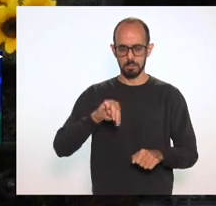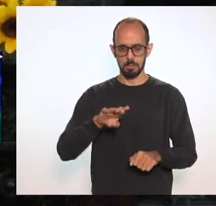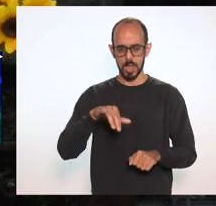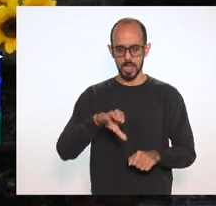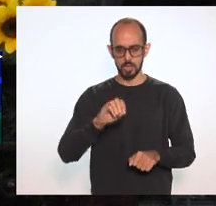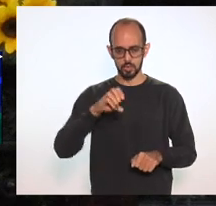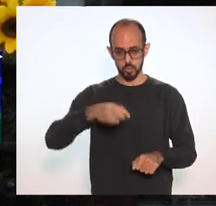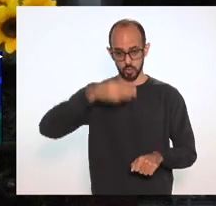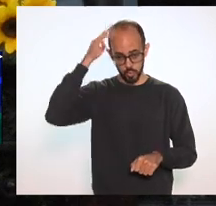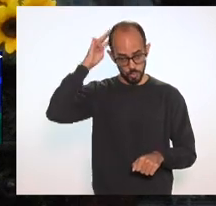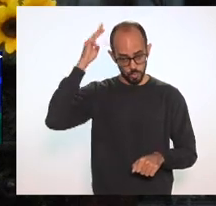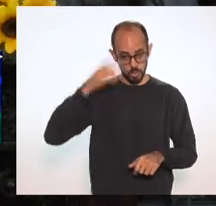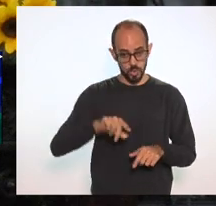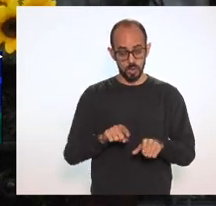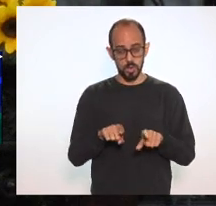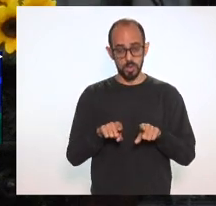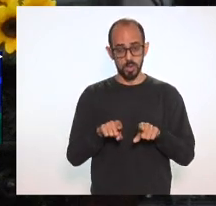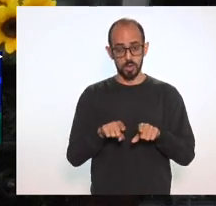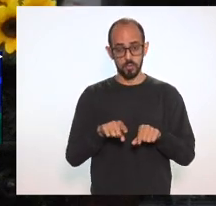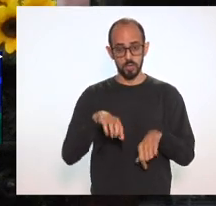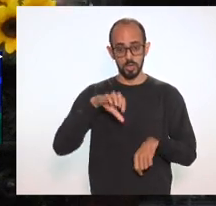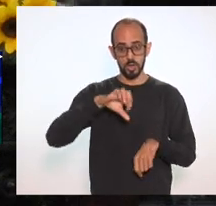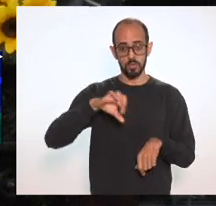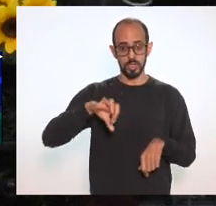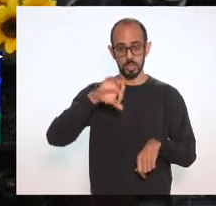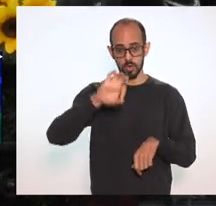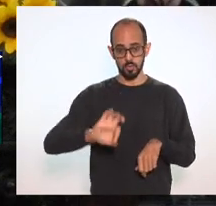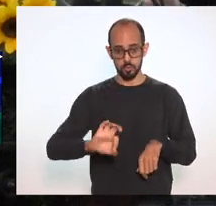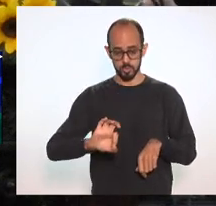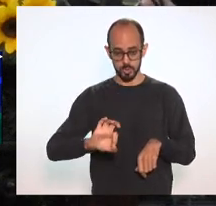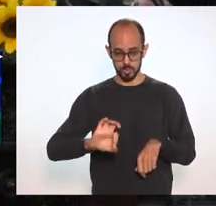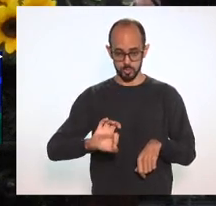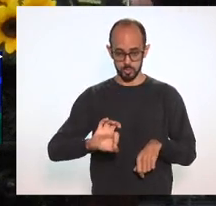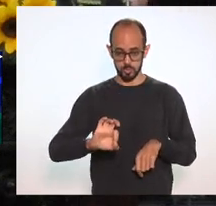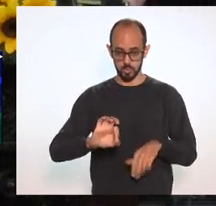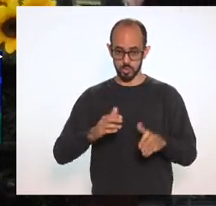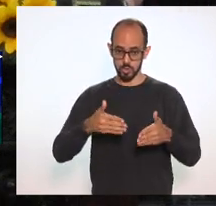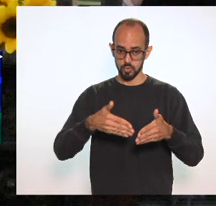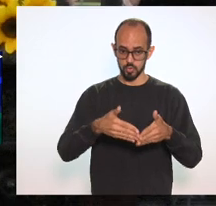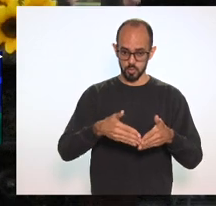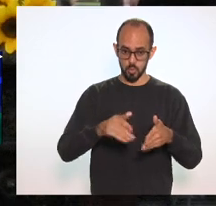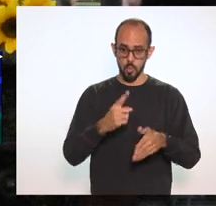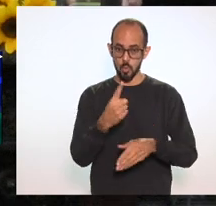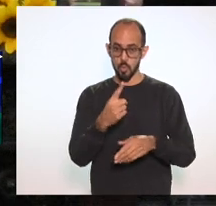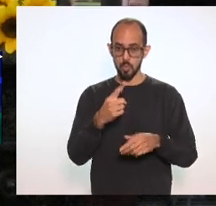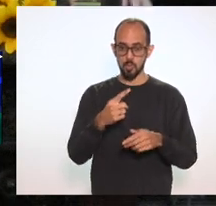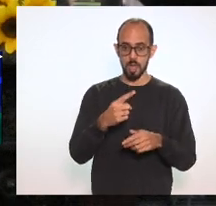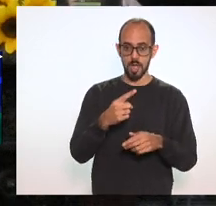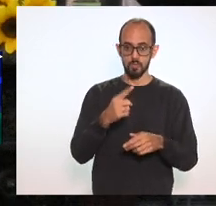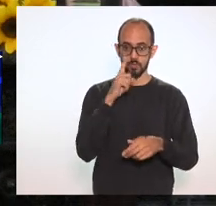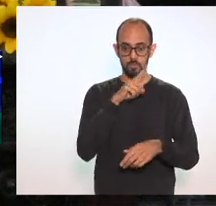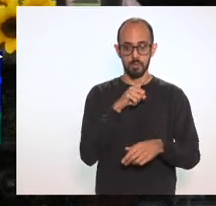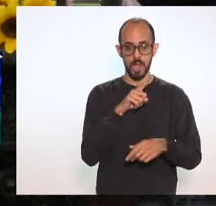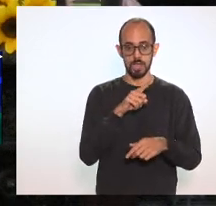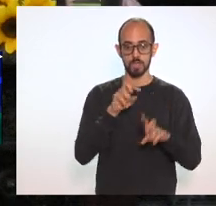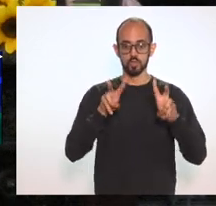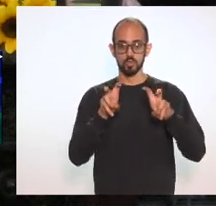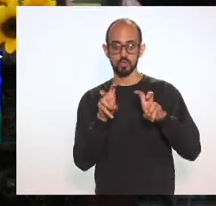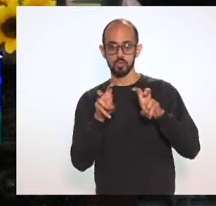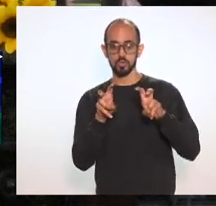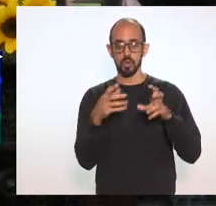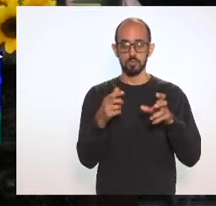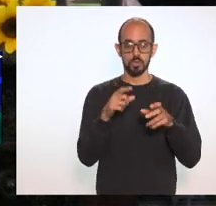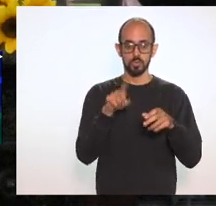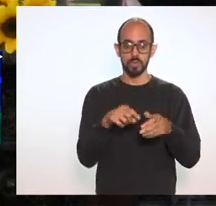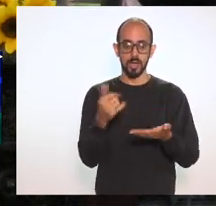Márcio Pacheco convergência foi 99% Tinha uma divergência em relação ao